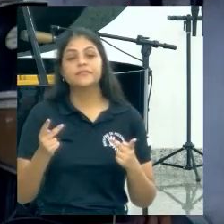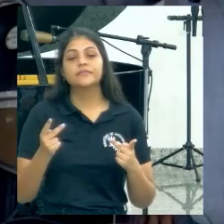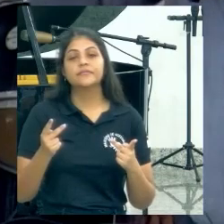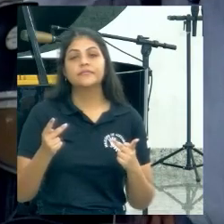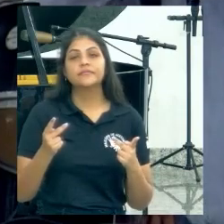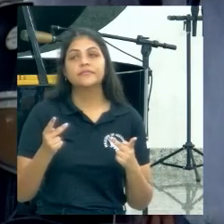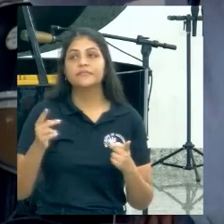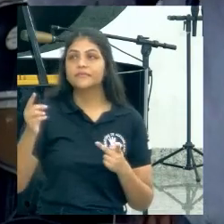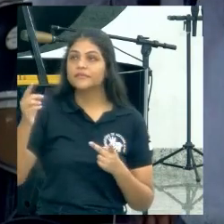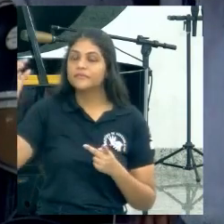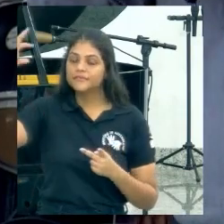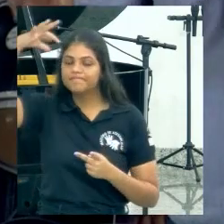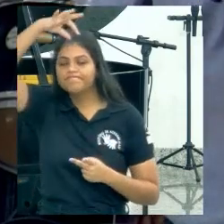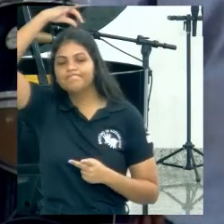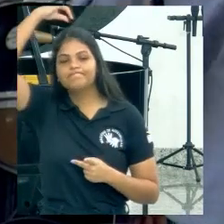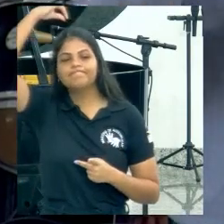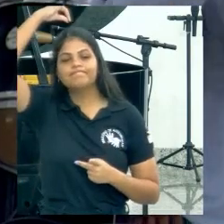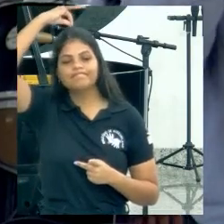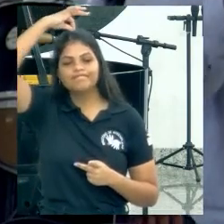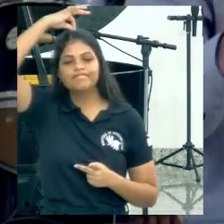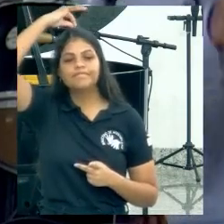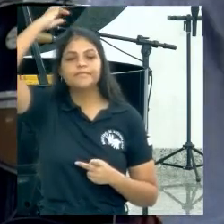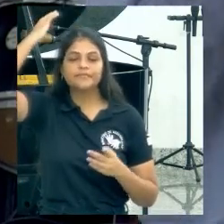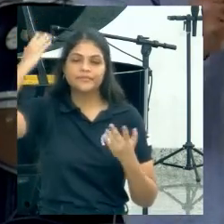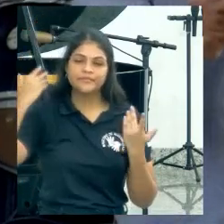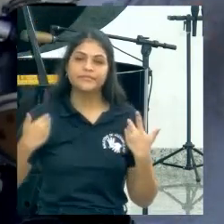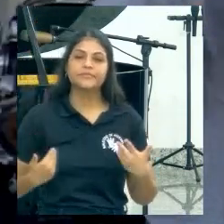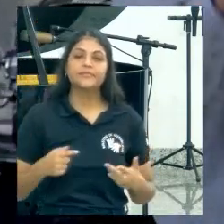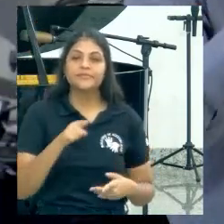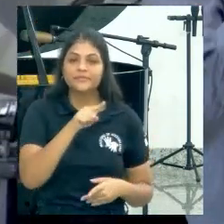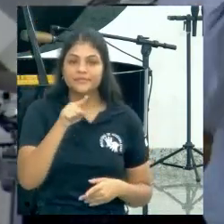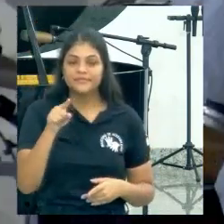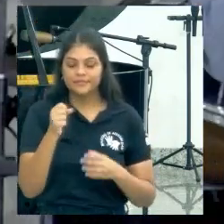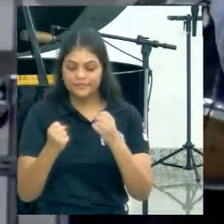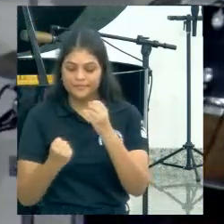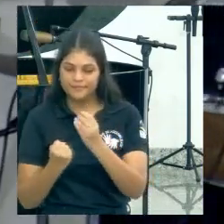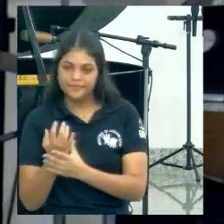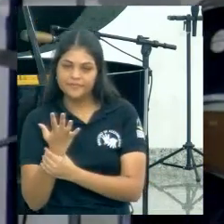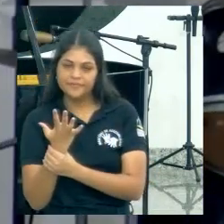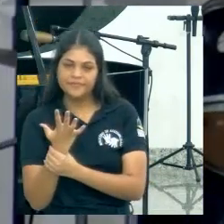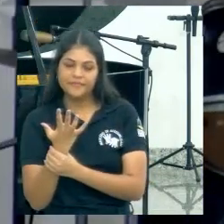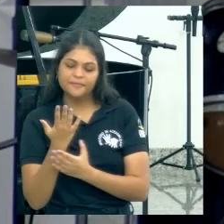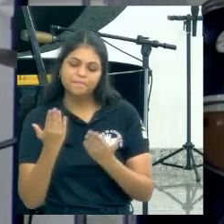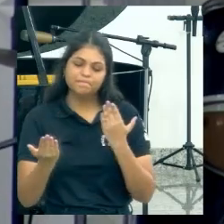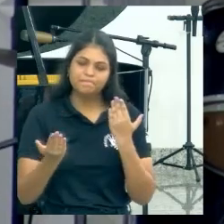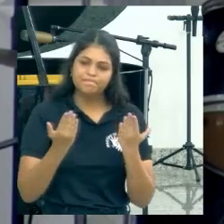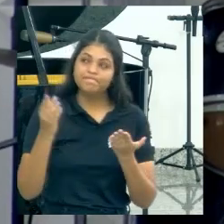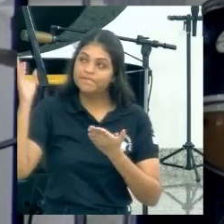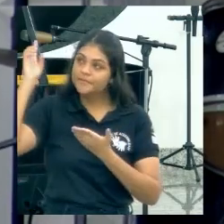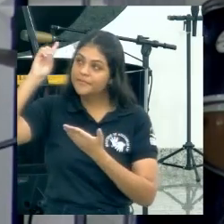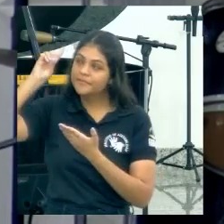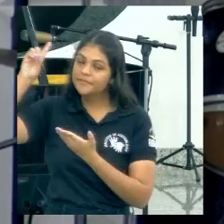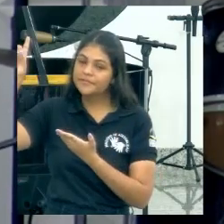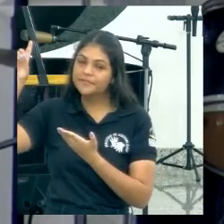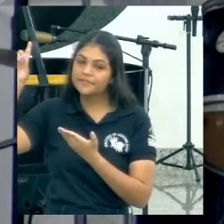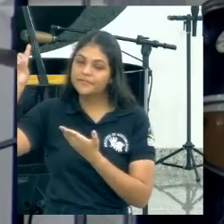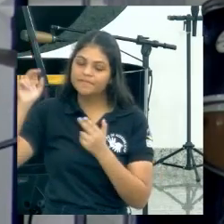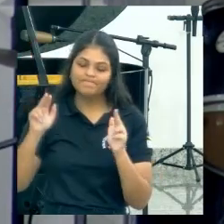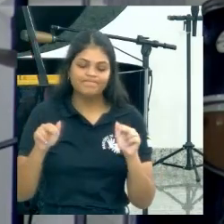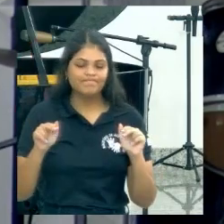a presença do Espírito Santo de Deus. Você foi criado à imagem e semelhança de Deus. Não esqueça